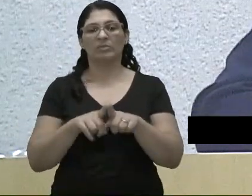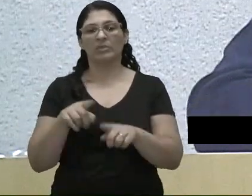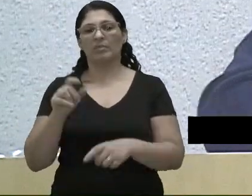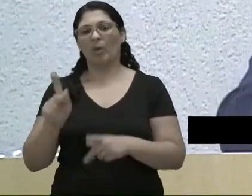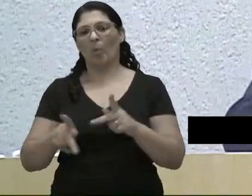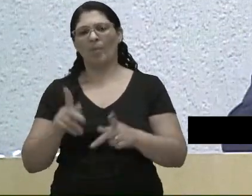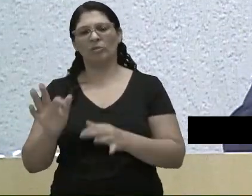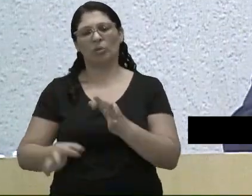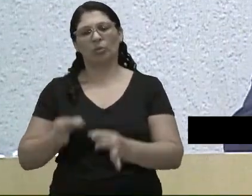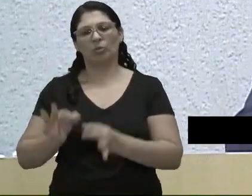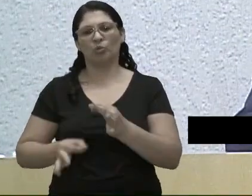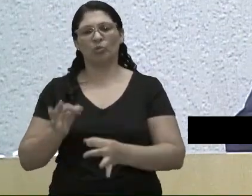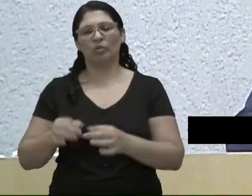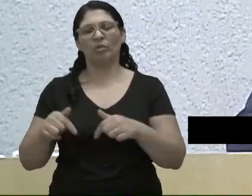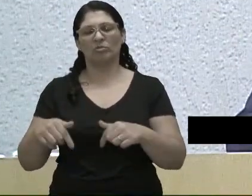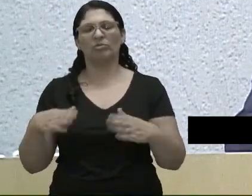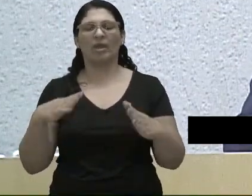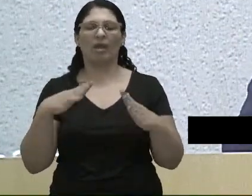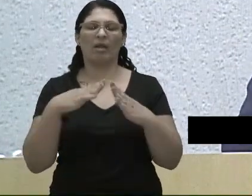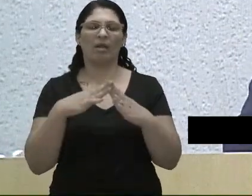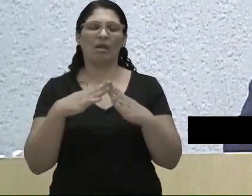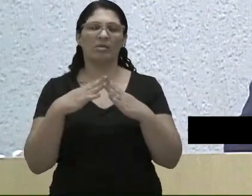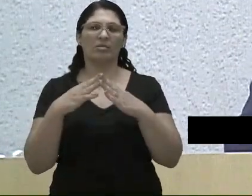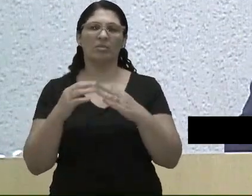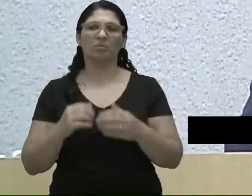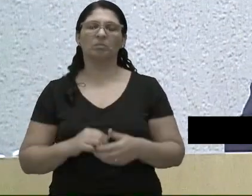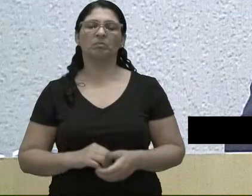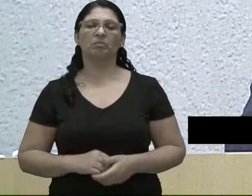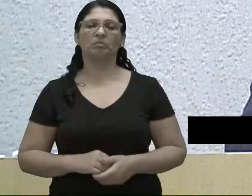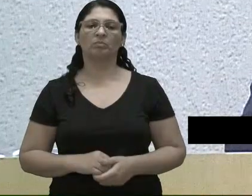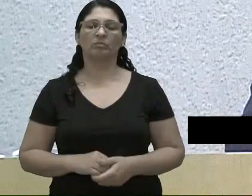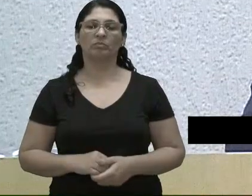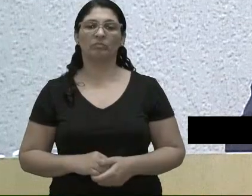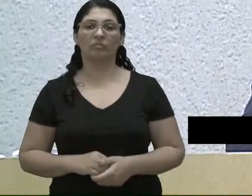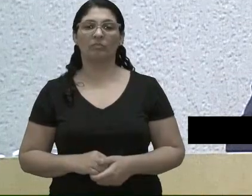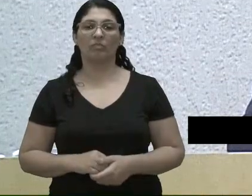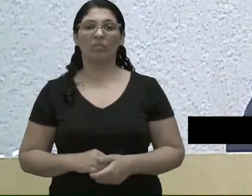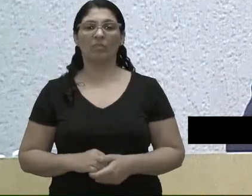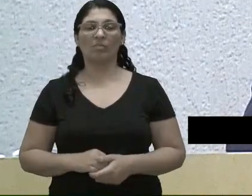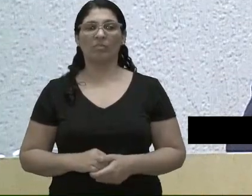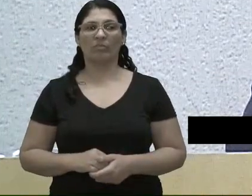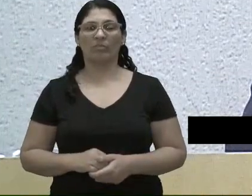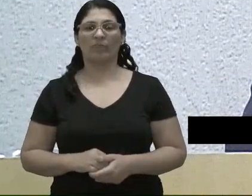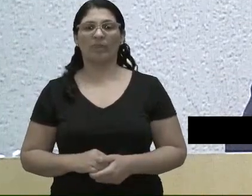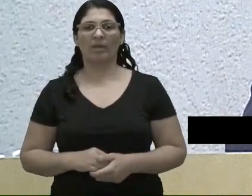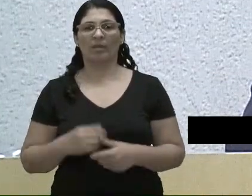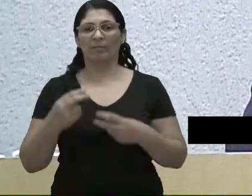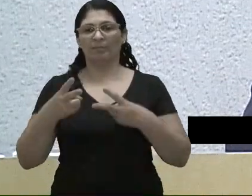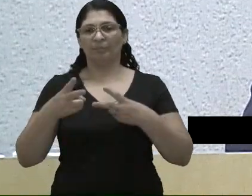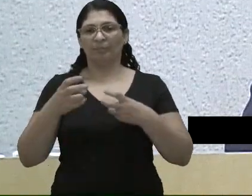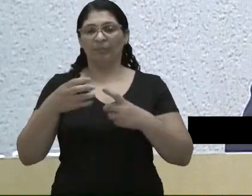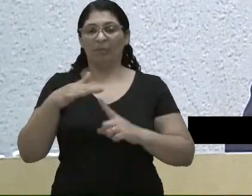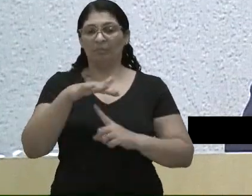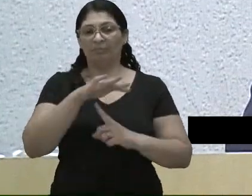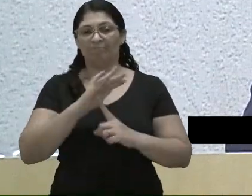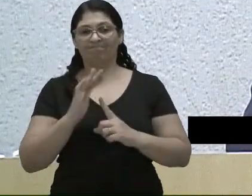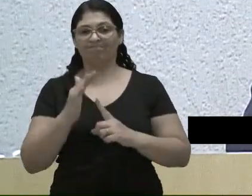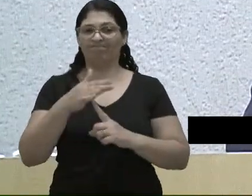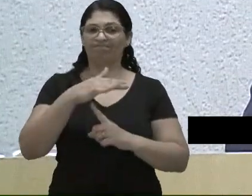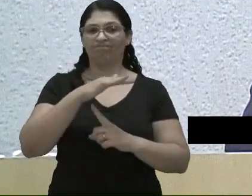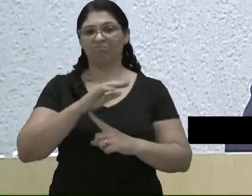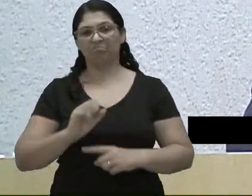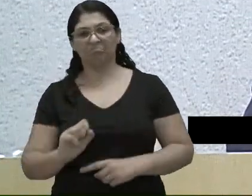casa. E como ficou uma situação bem assim, não deu para a gente